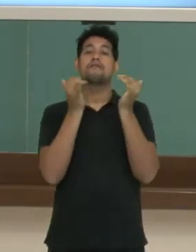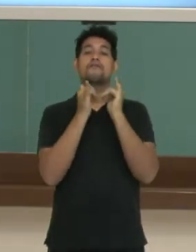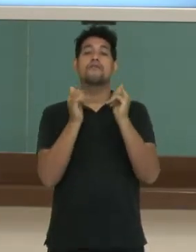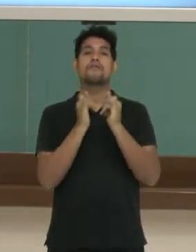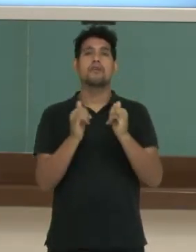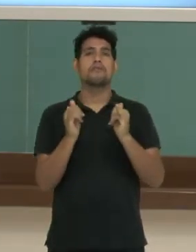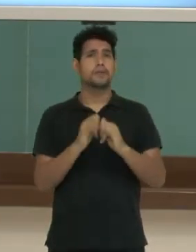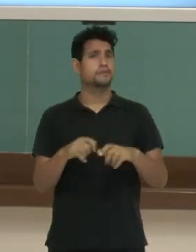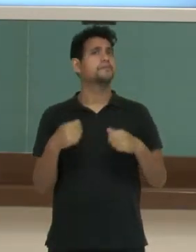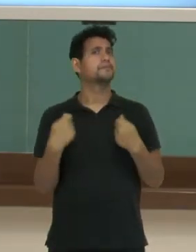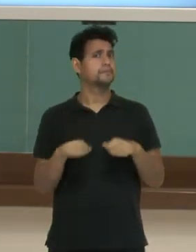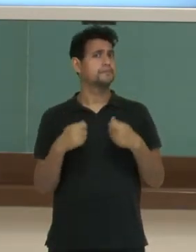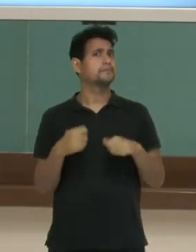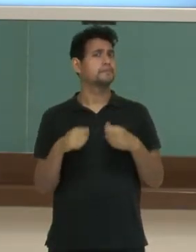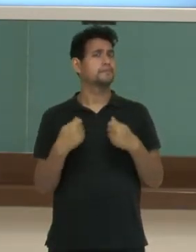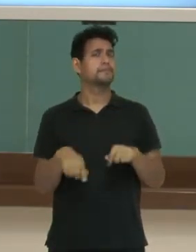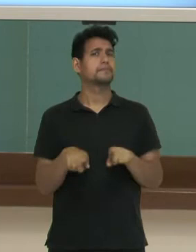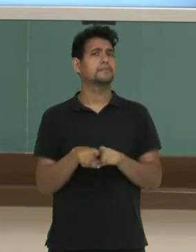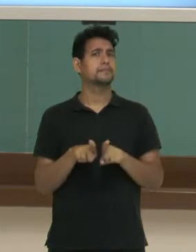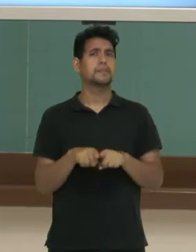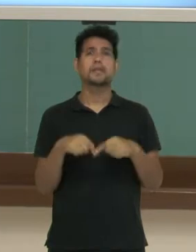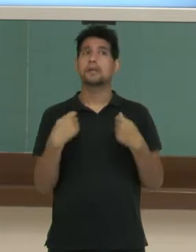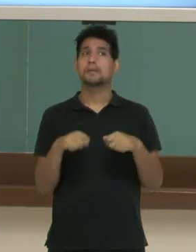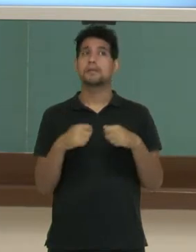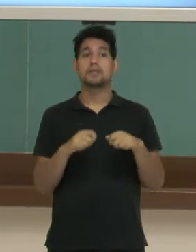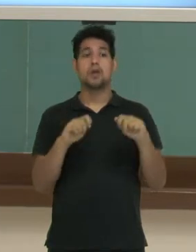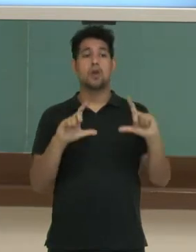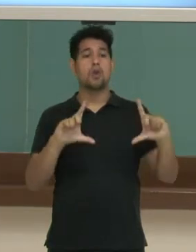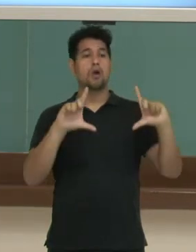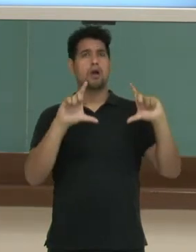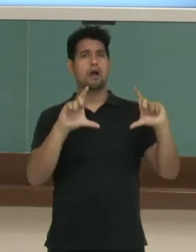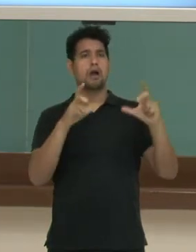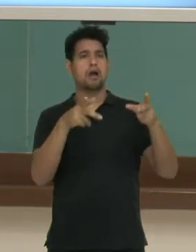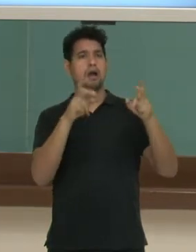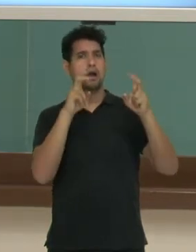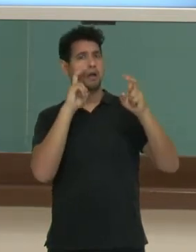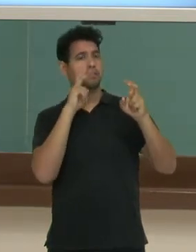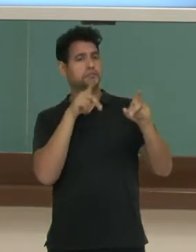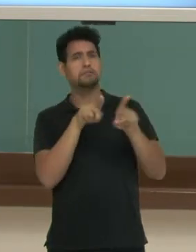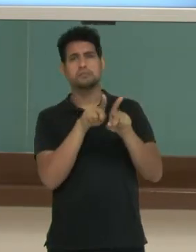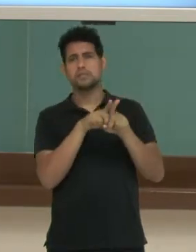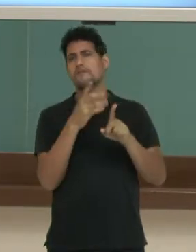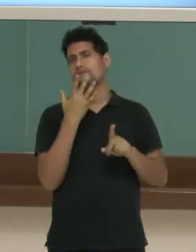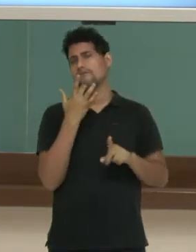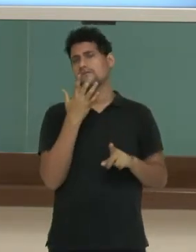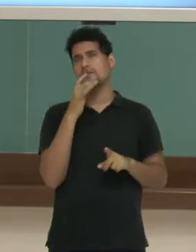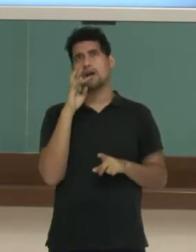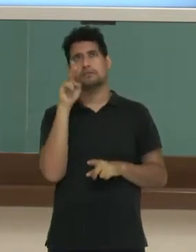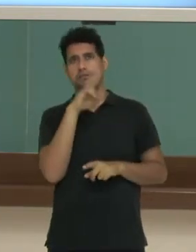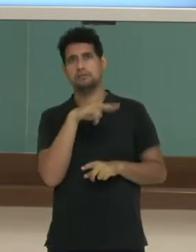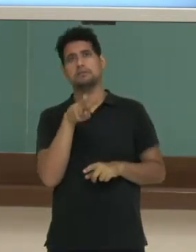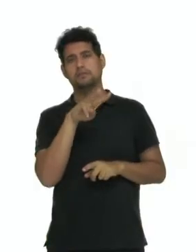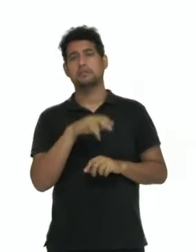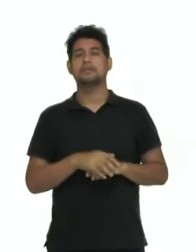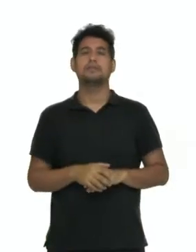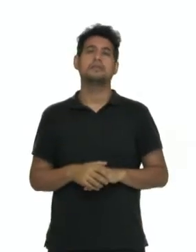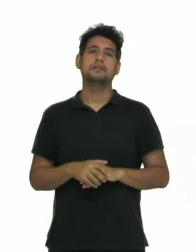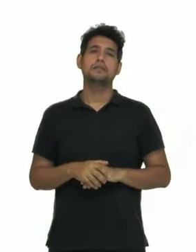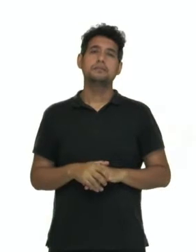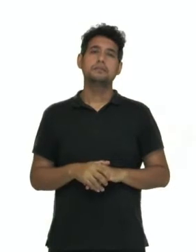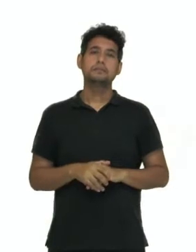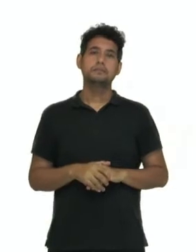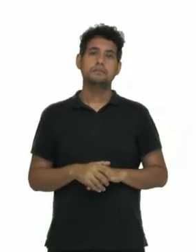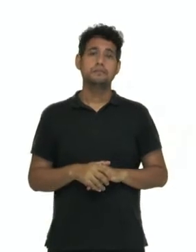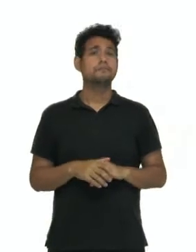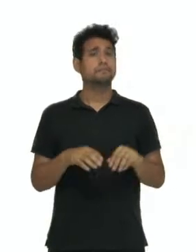é obrigatória e deve, né, estar em local que possa ser observada com facilidade, né? Mesmo